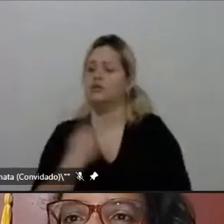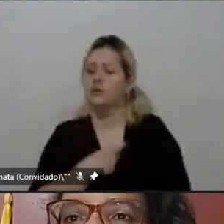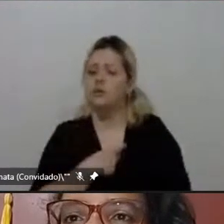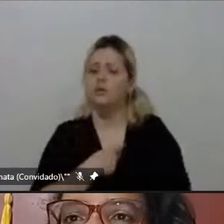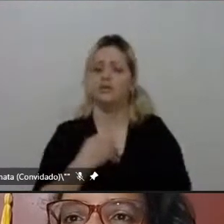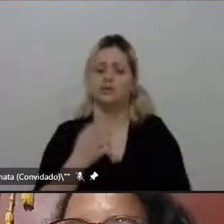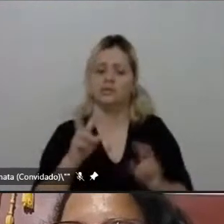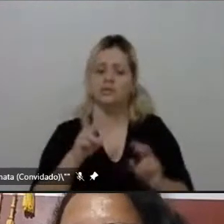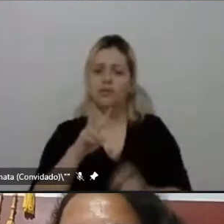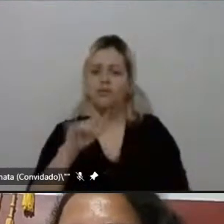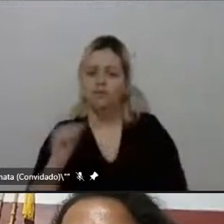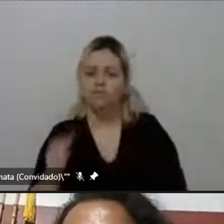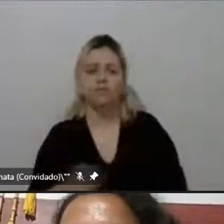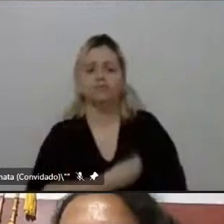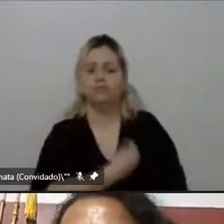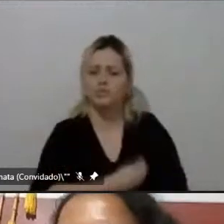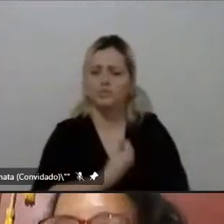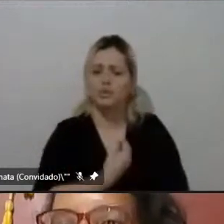sobrar depois de